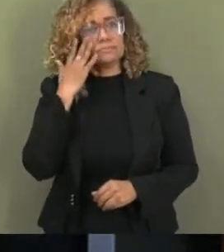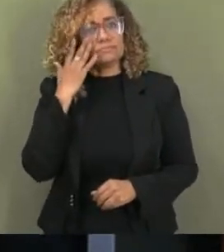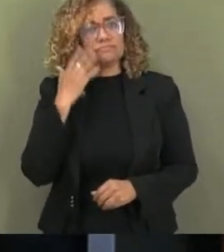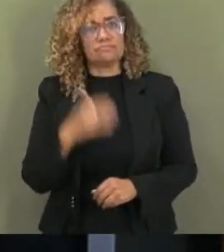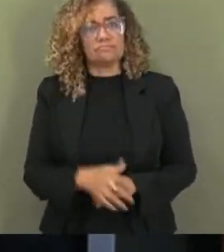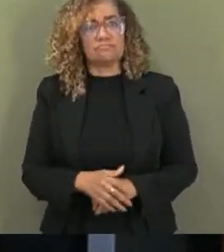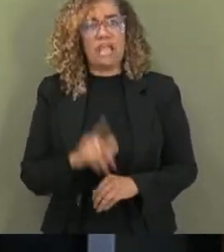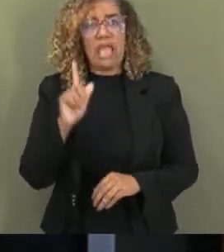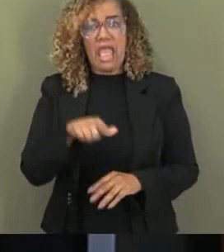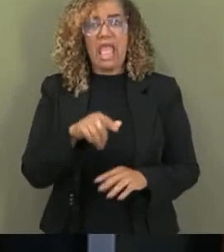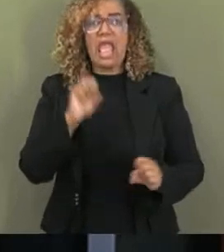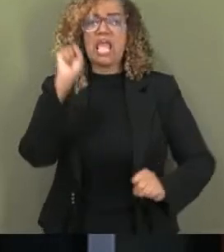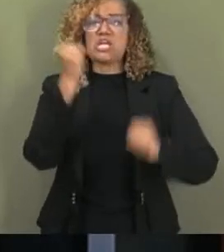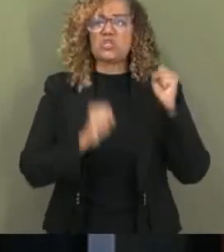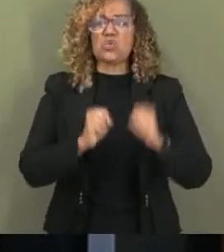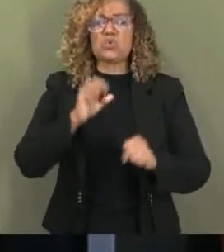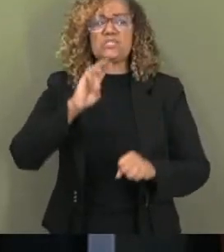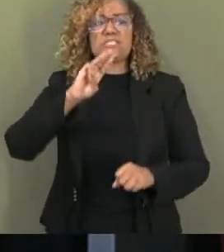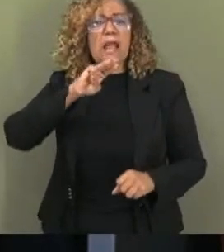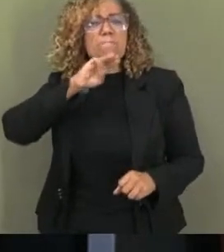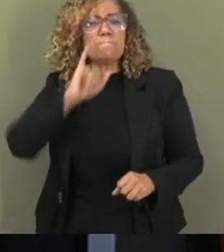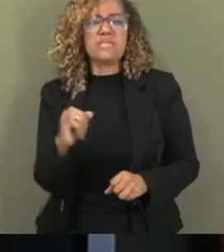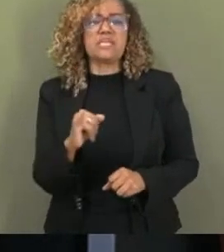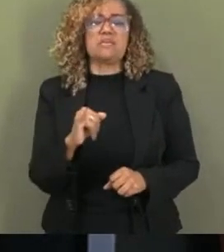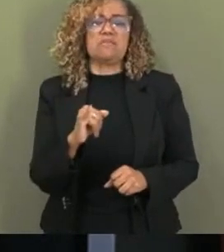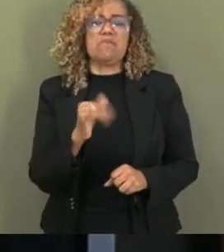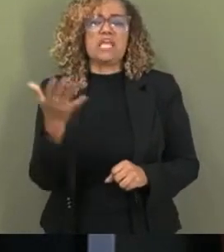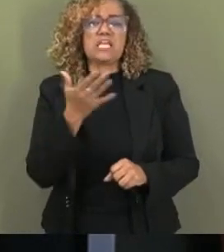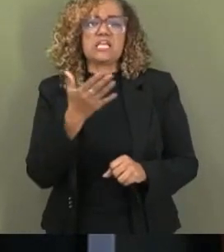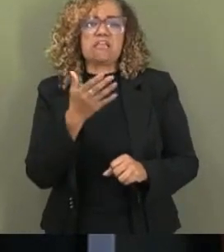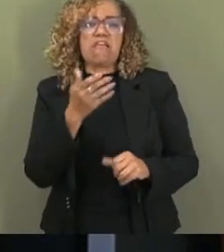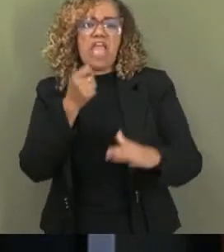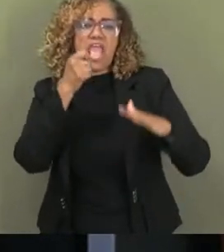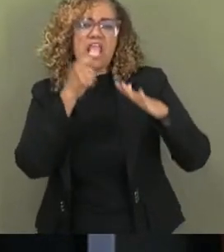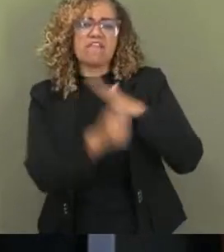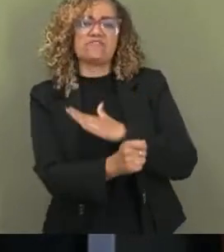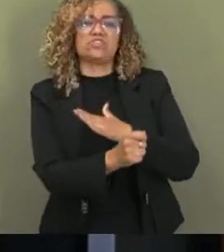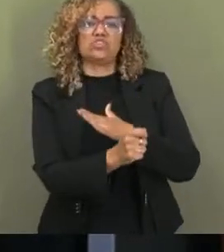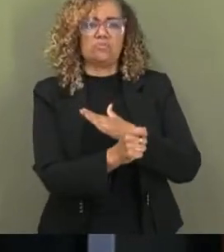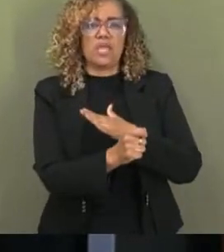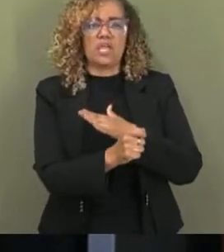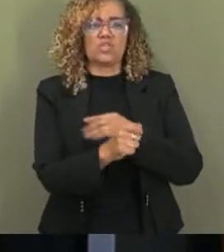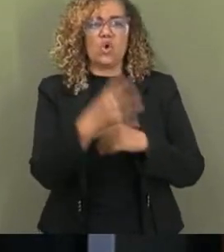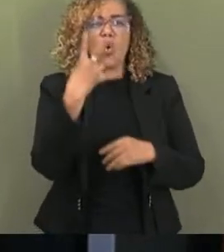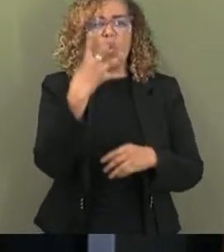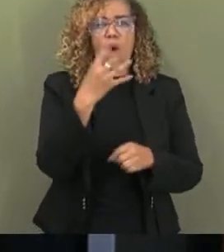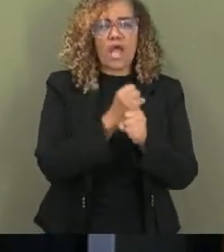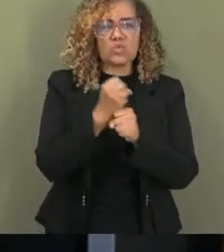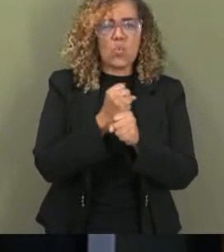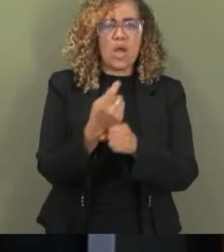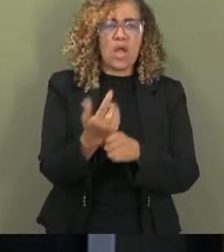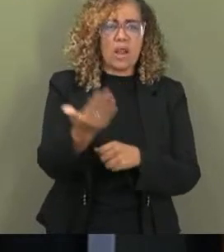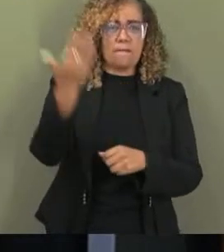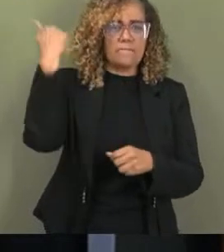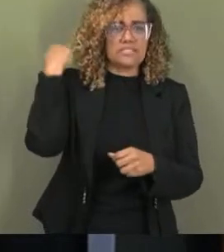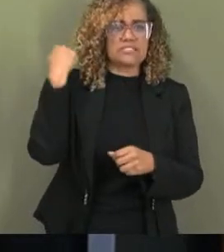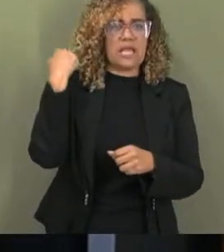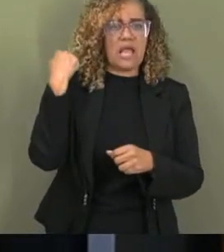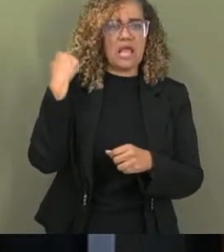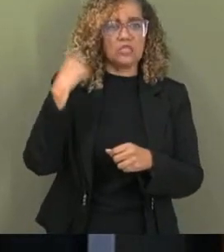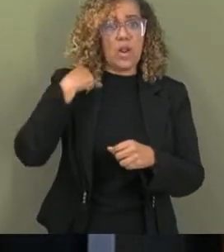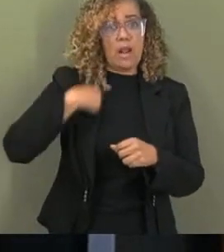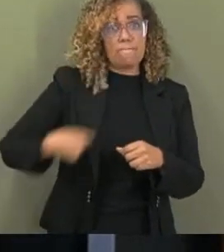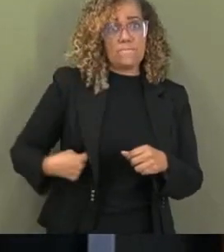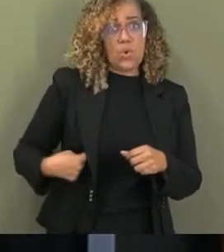É uma indústria bilionária que quem investiu, senador Jorge Seife, 4 anos atrás, na